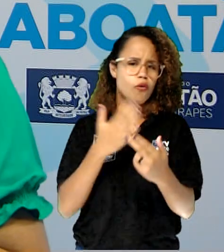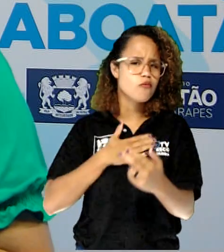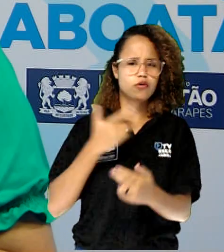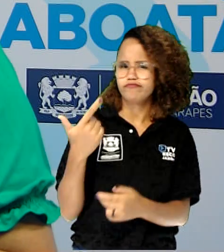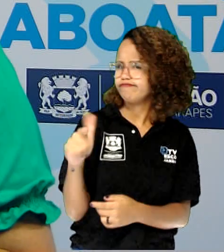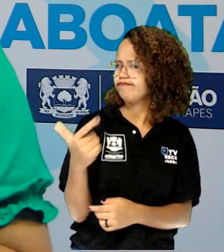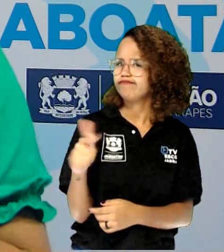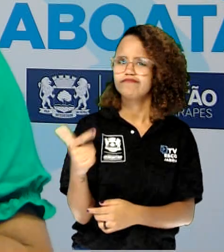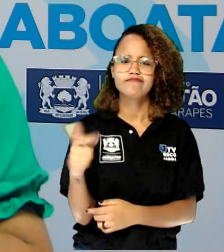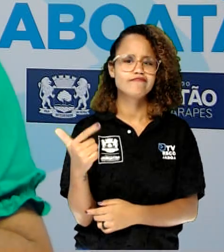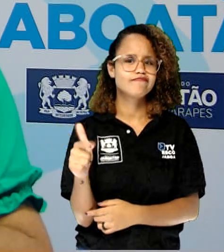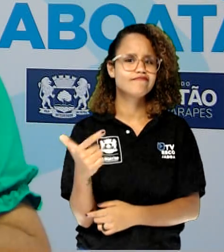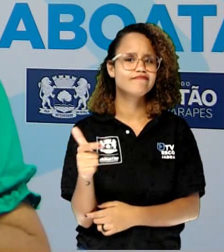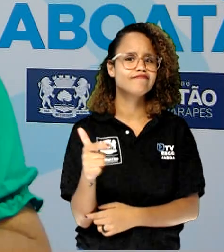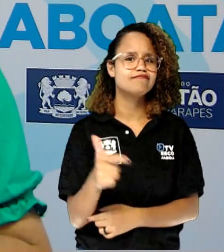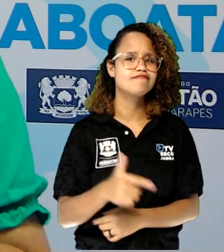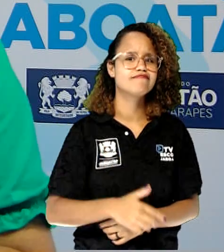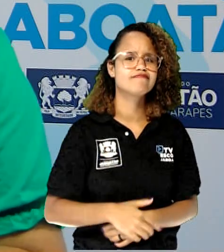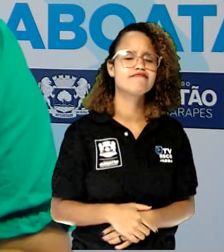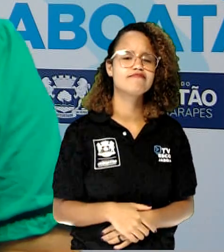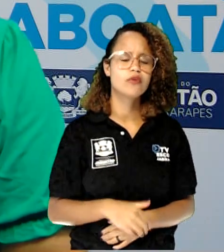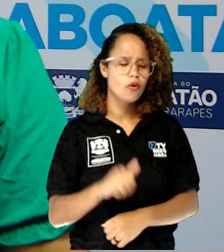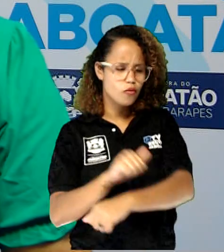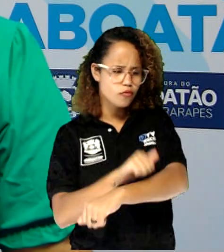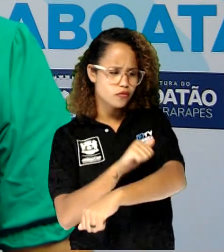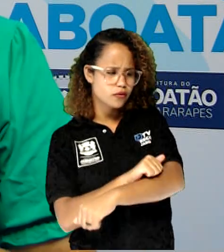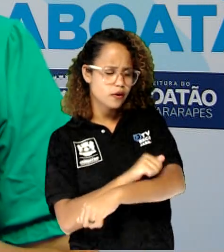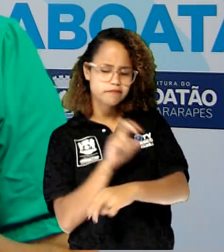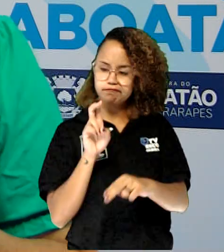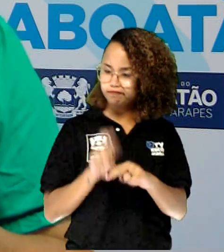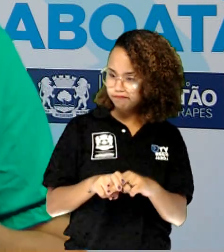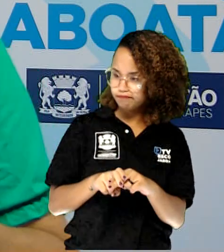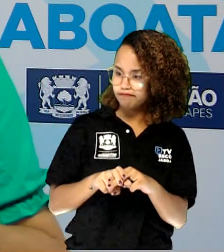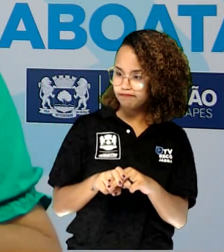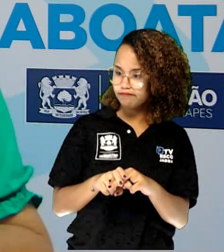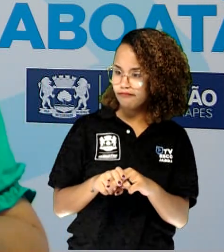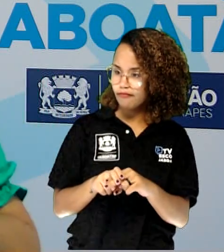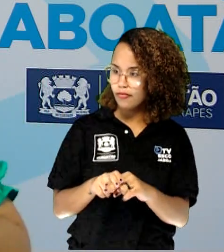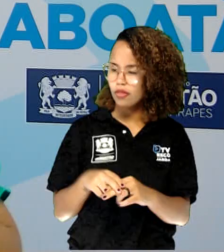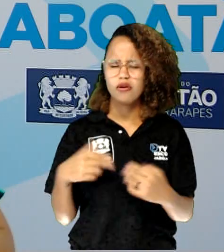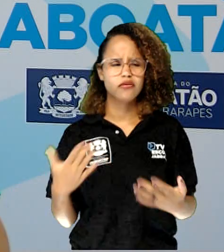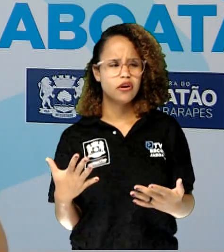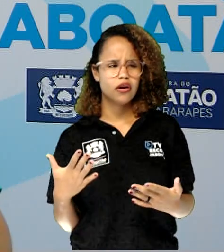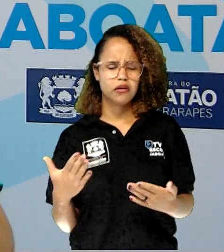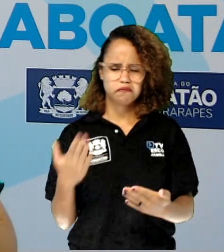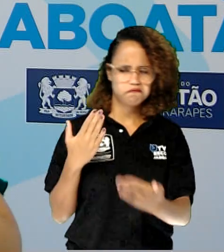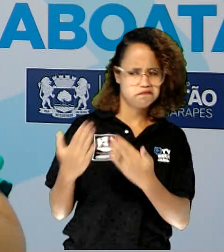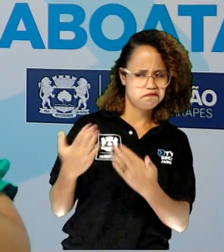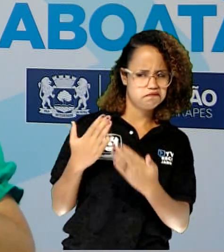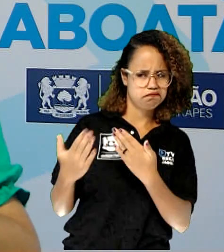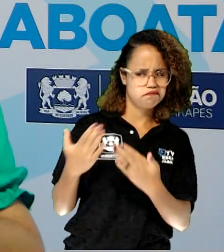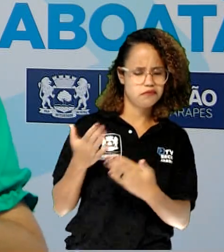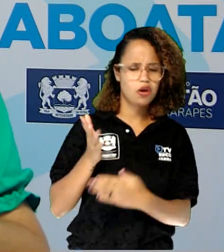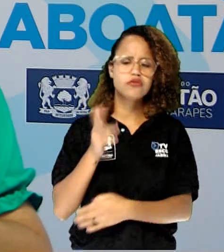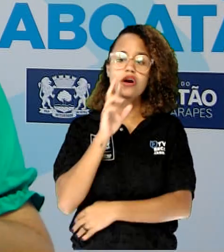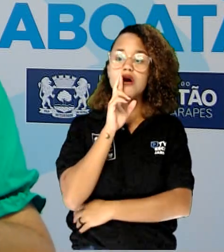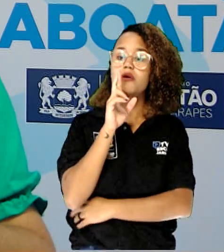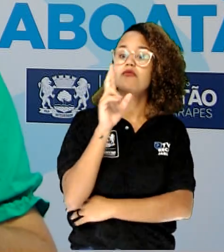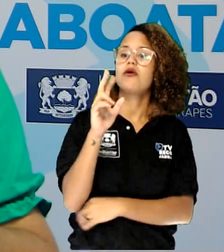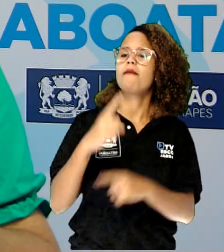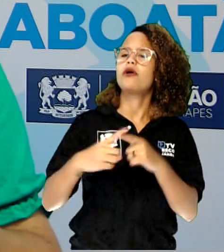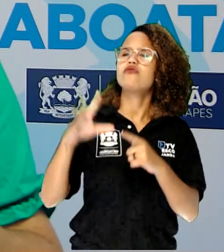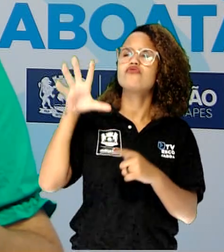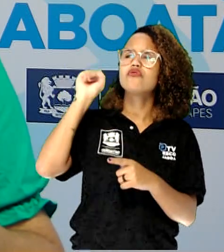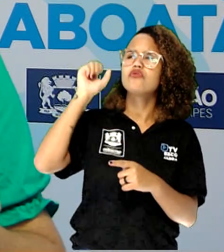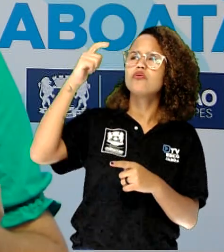vi por aqui. Aí o sapo sentou-se, assim já desconfiado, e já ia responder, mas ouviu